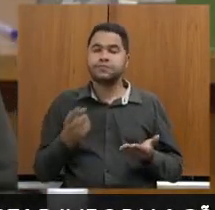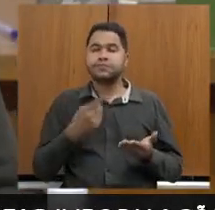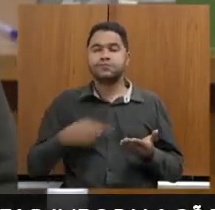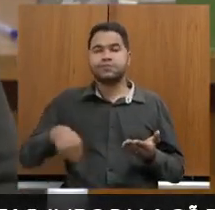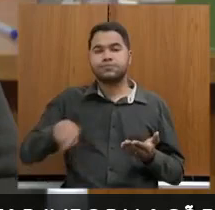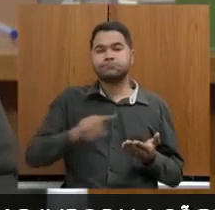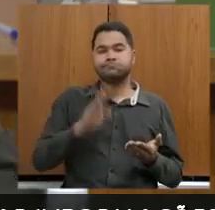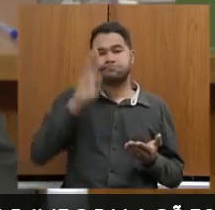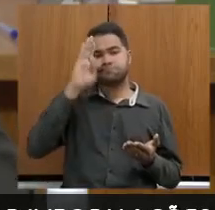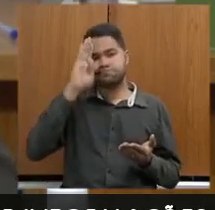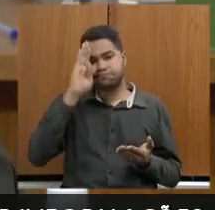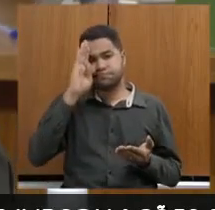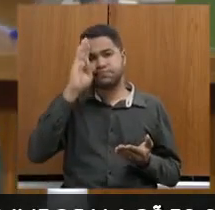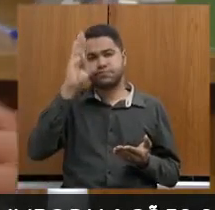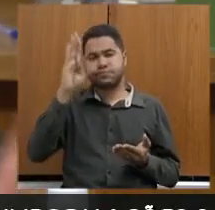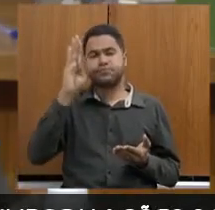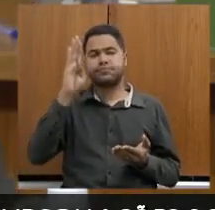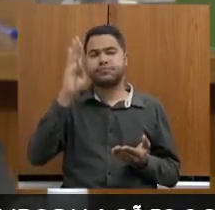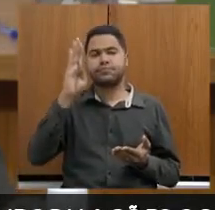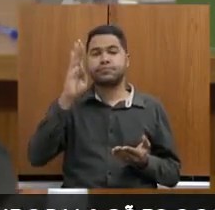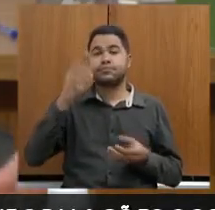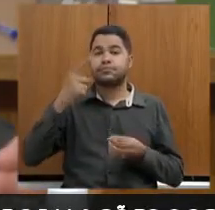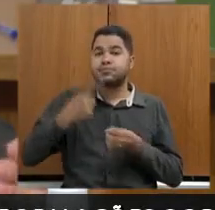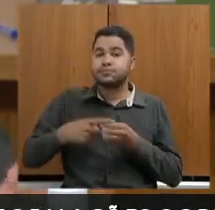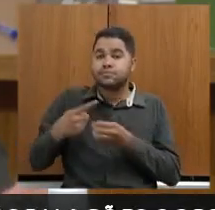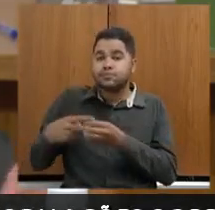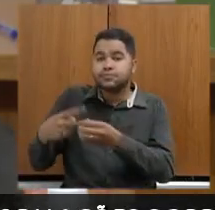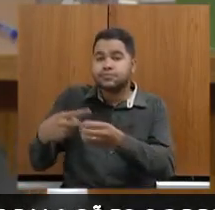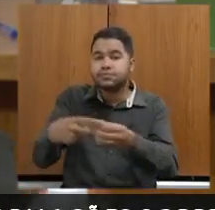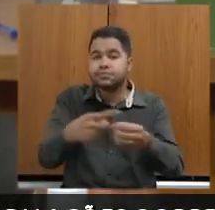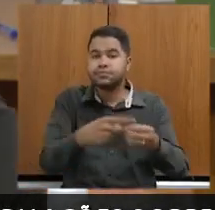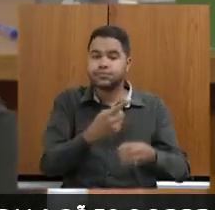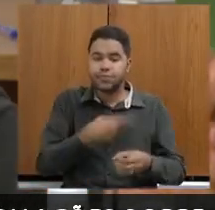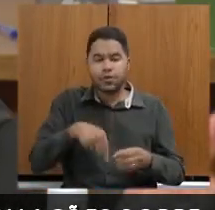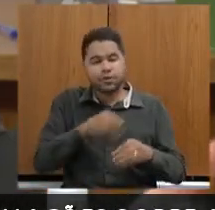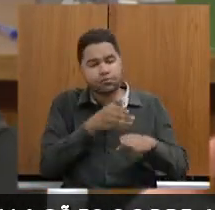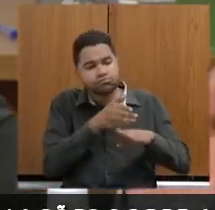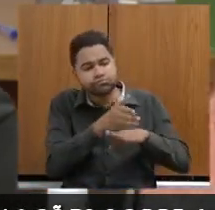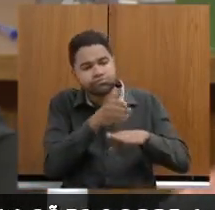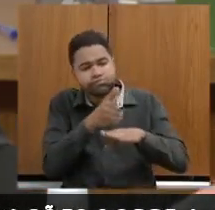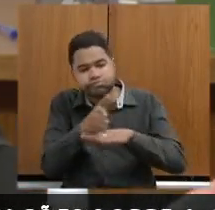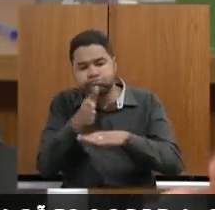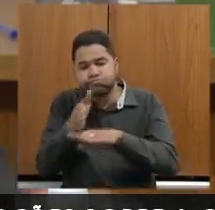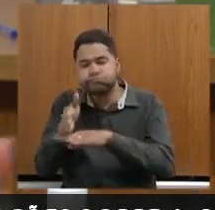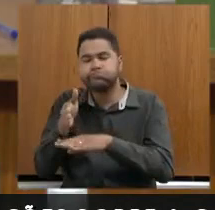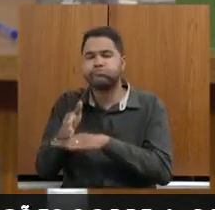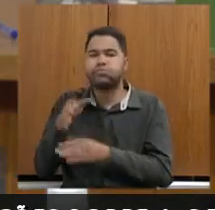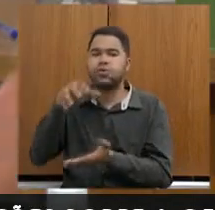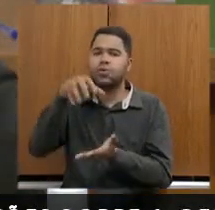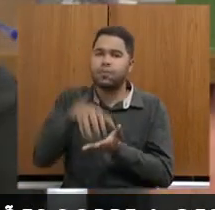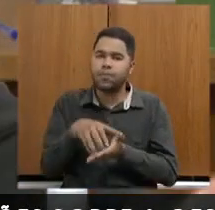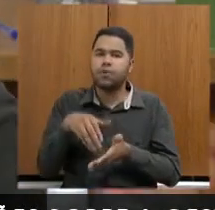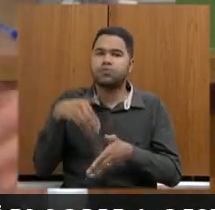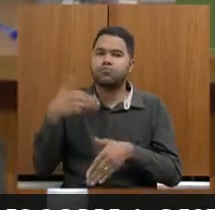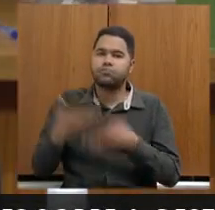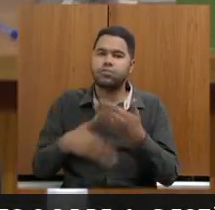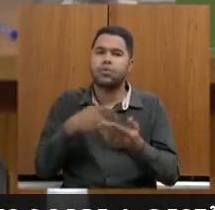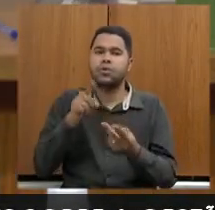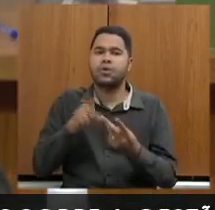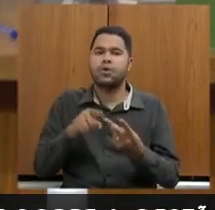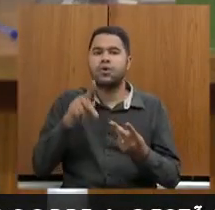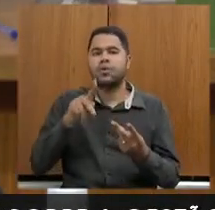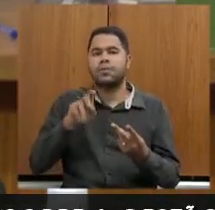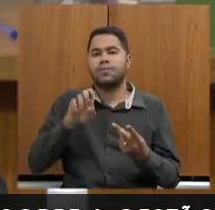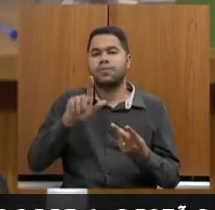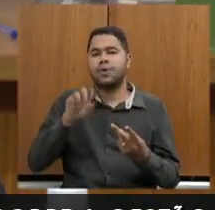nós priorizamos as idades que nós vamos implementar o posto avançado e o